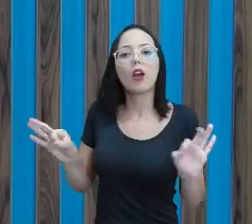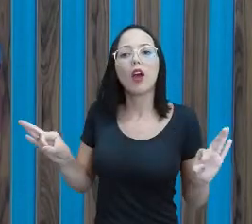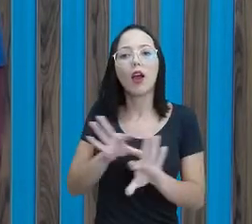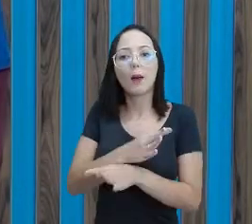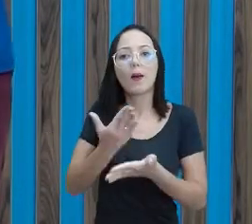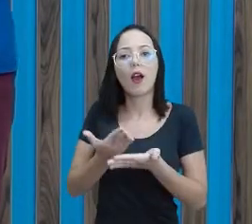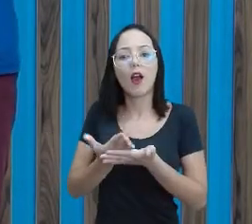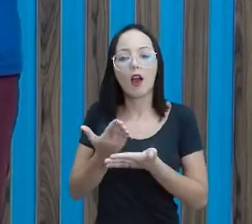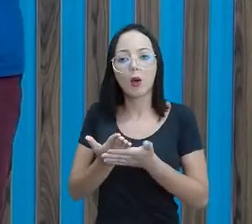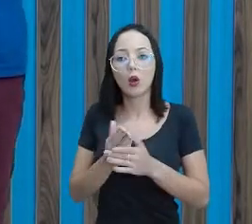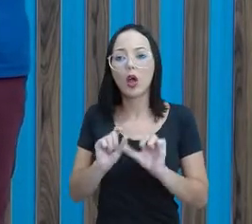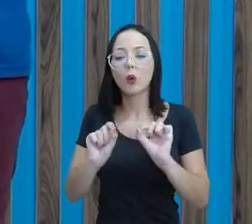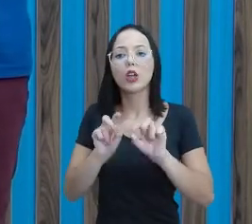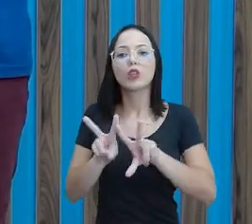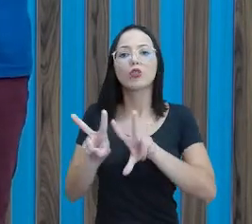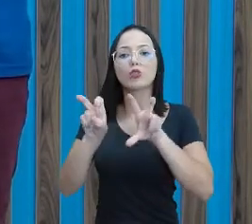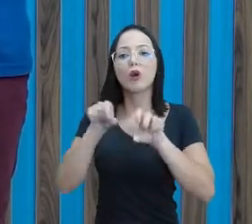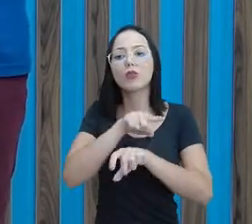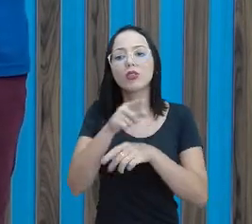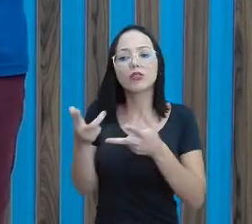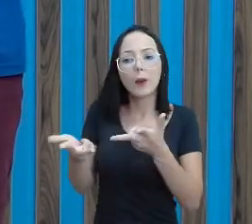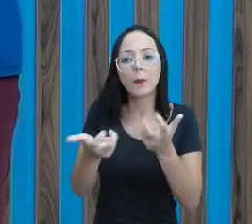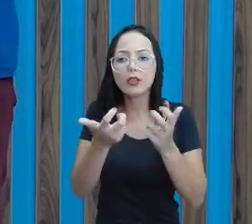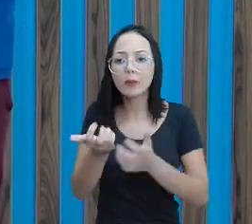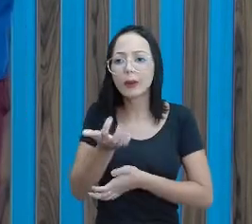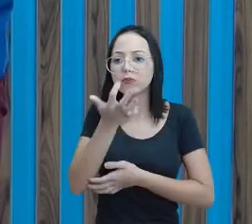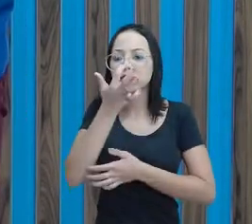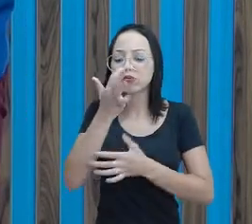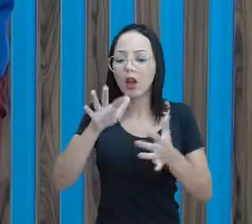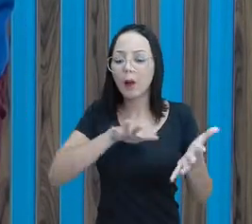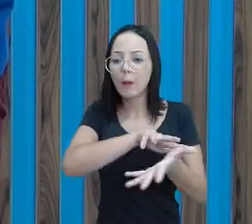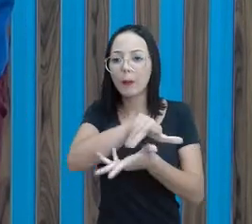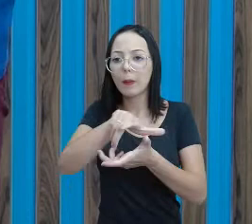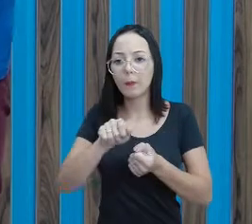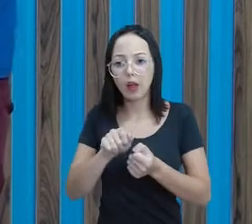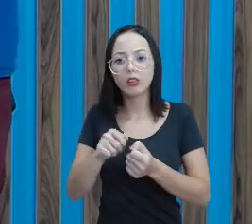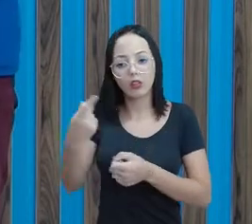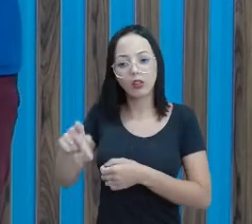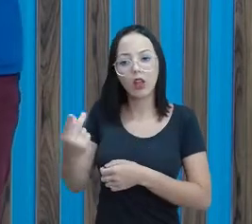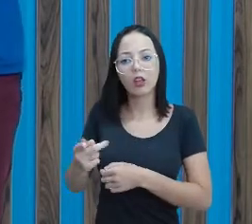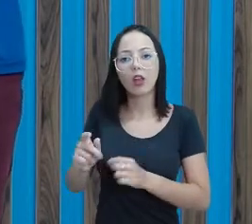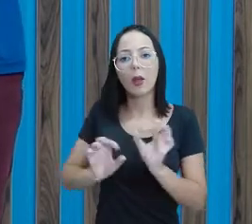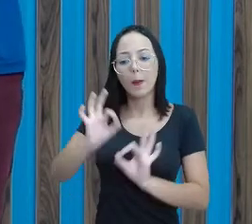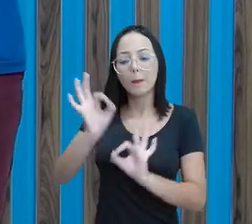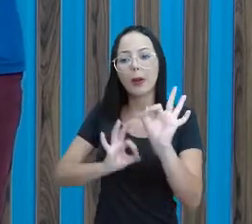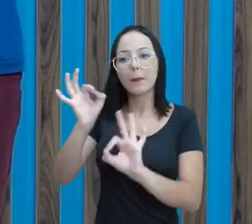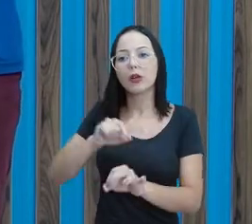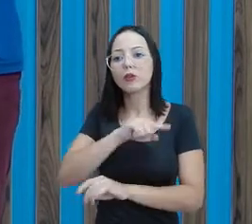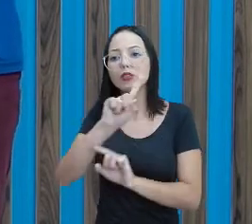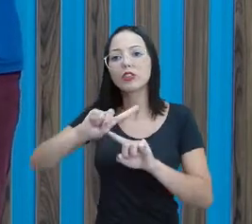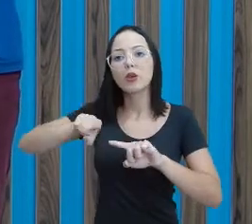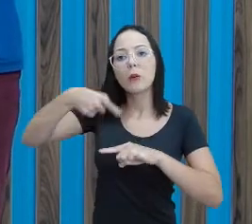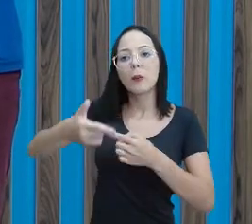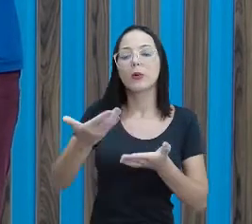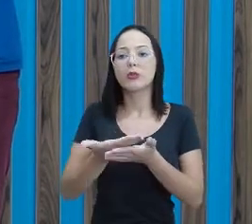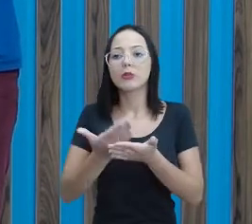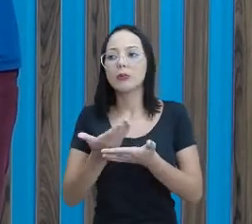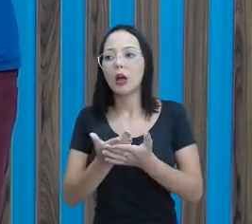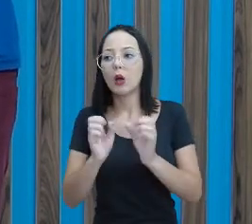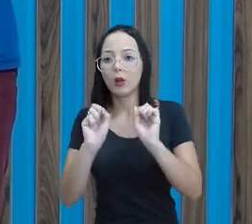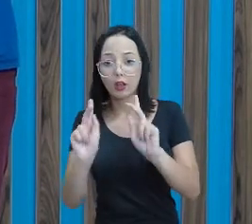nossa aula aqui, é só para que vocês possam ver aqui o nosso planeta aqui, preparando vocês para a próxima aula,